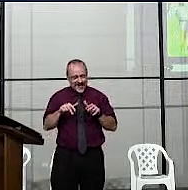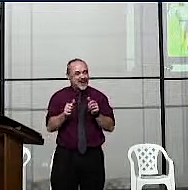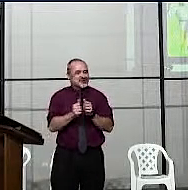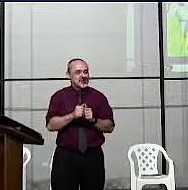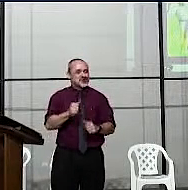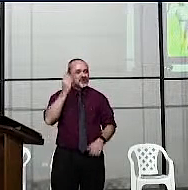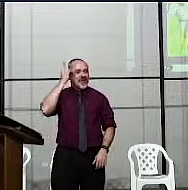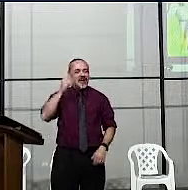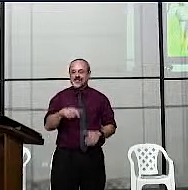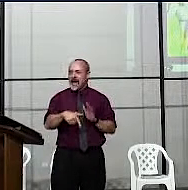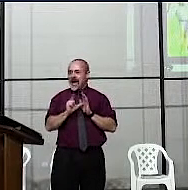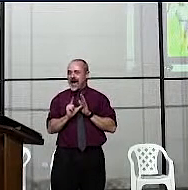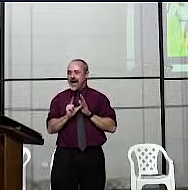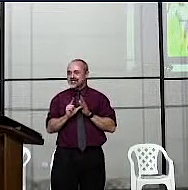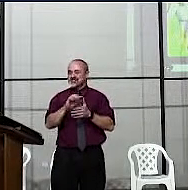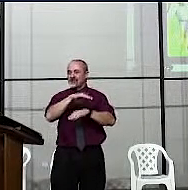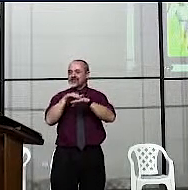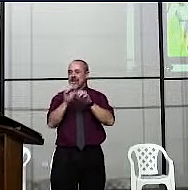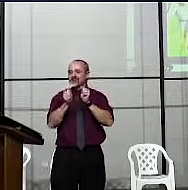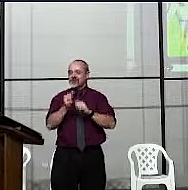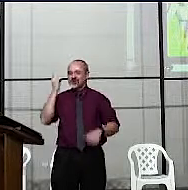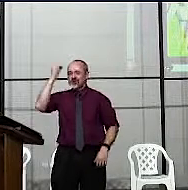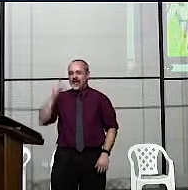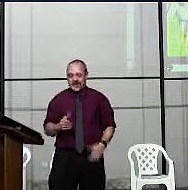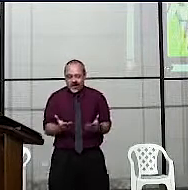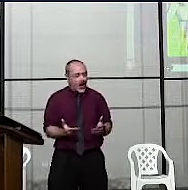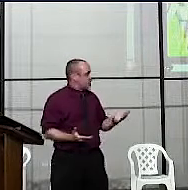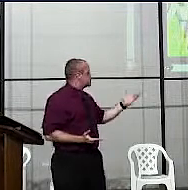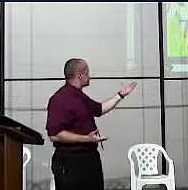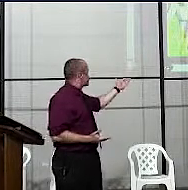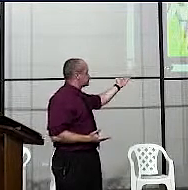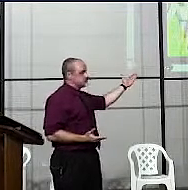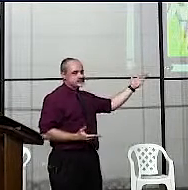Antes andando junto com Deus, antes conversando junto com Deus,